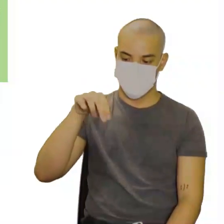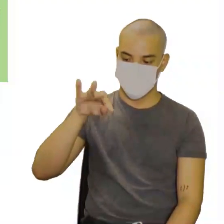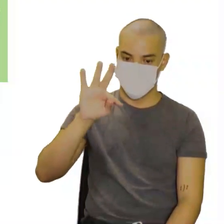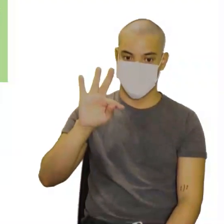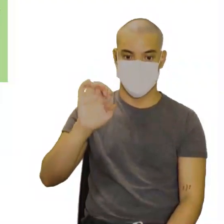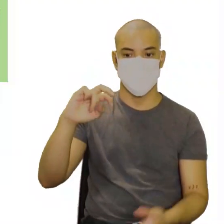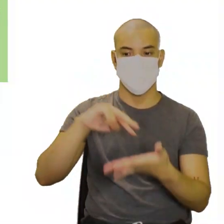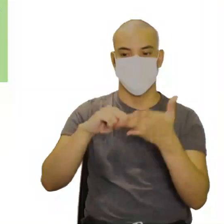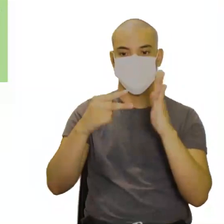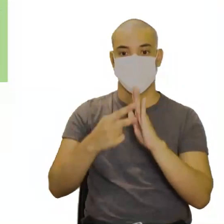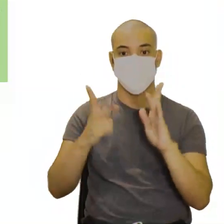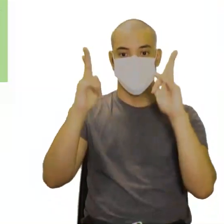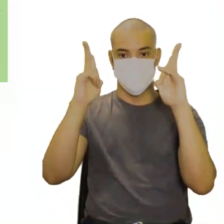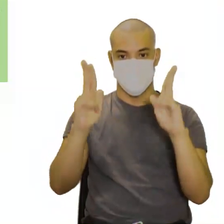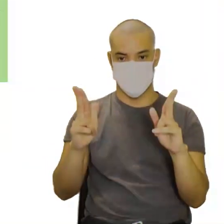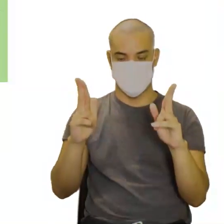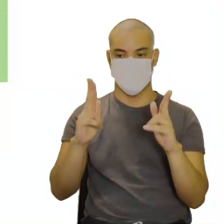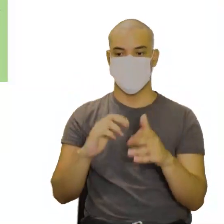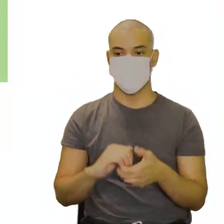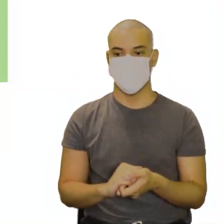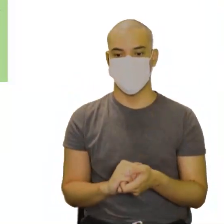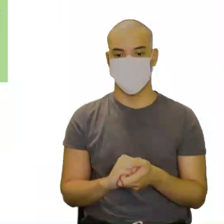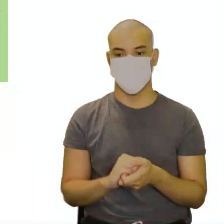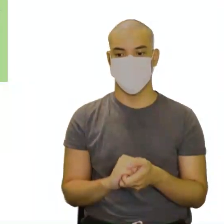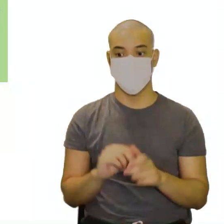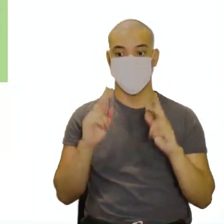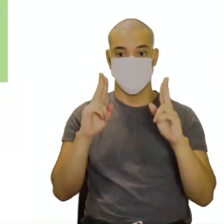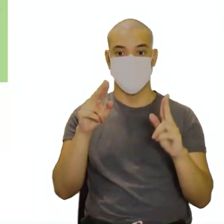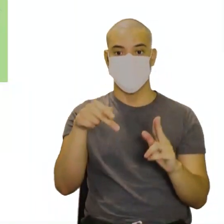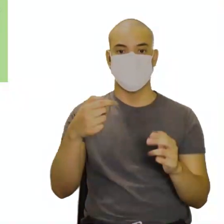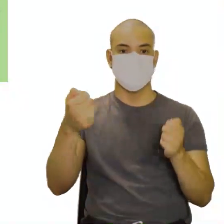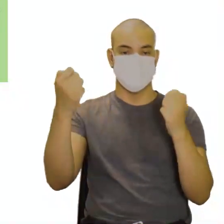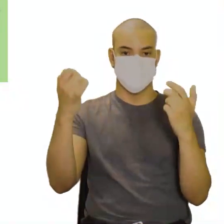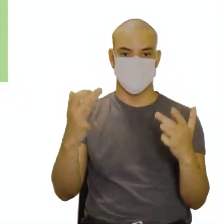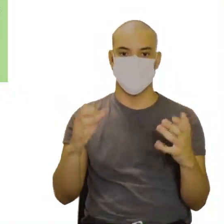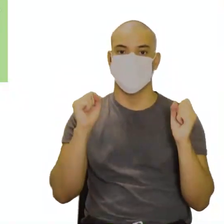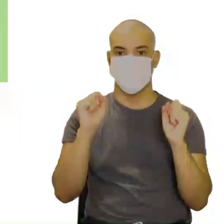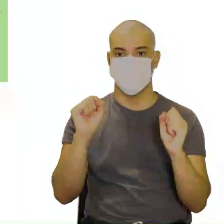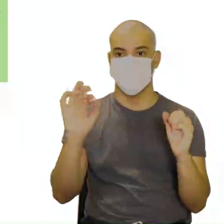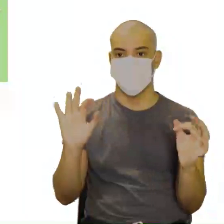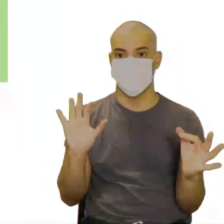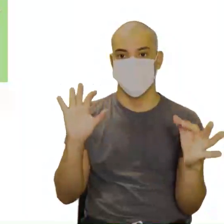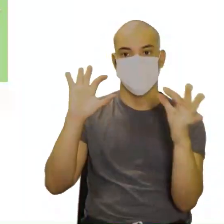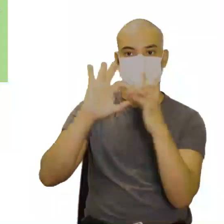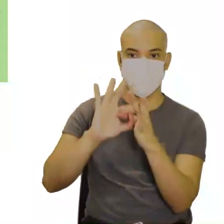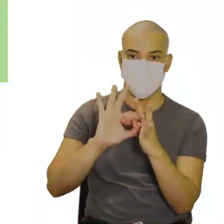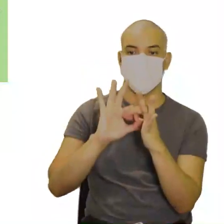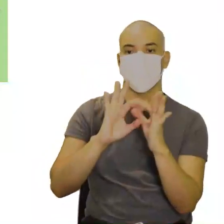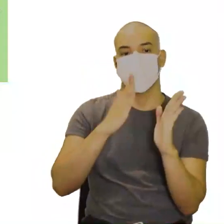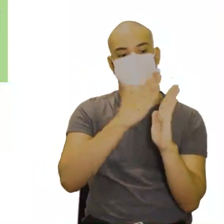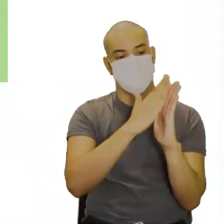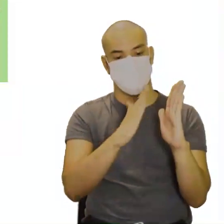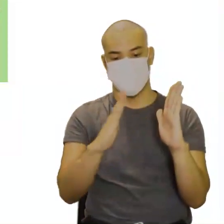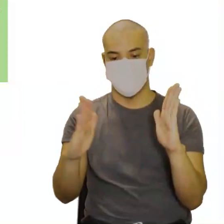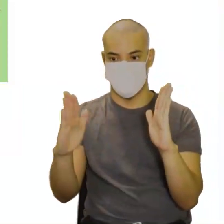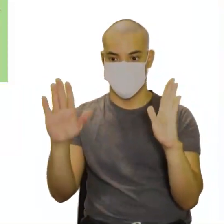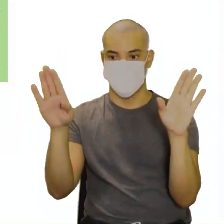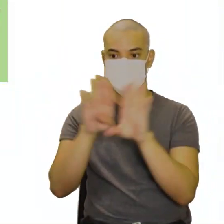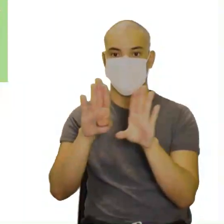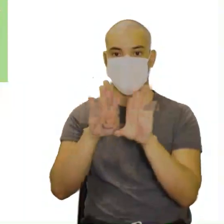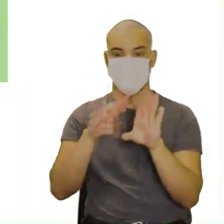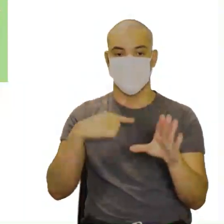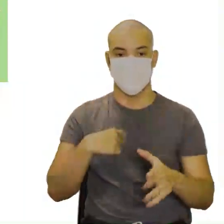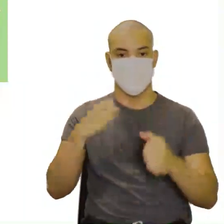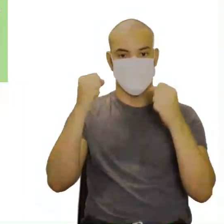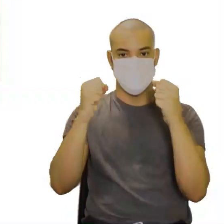igual, ok? Pessoal, da mesma maneira que eu posso associar geradores em série, eu também posso